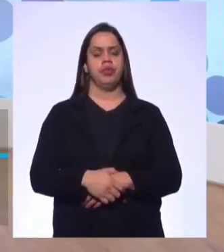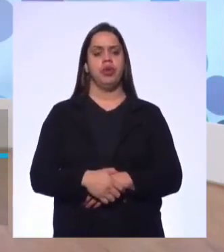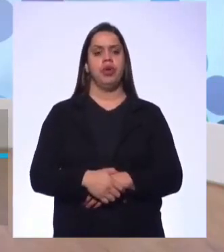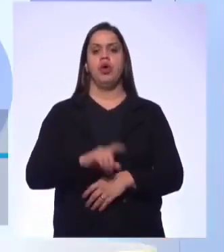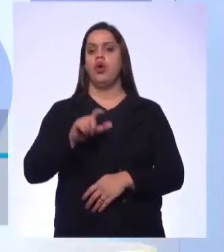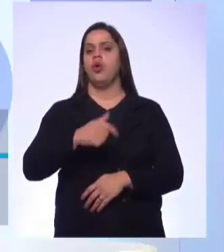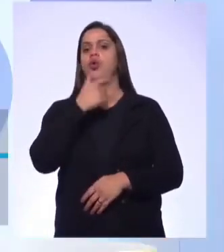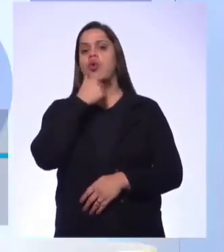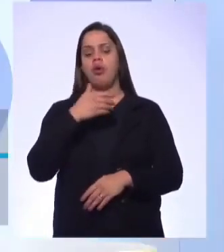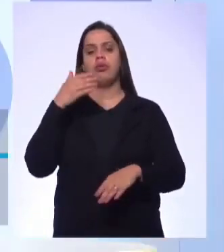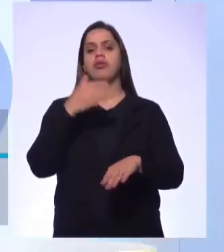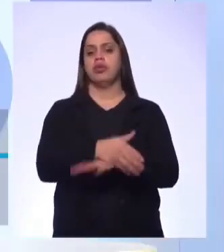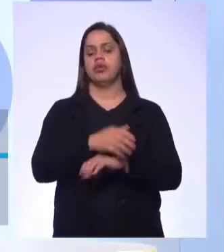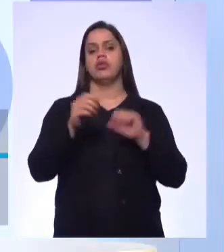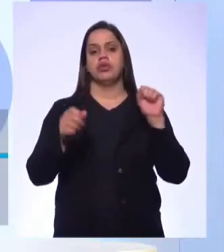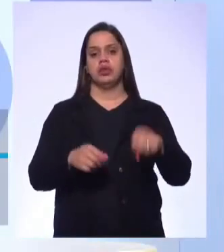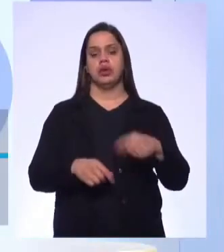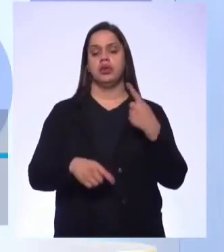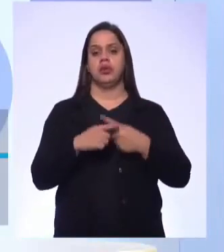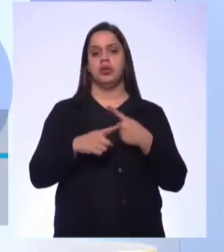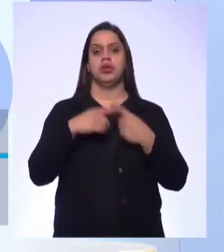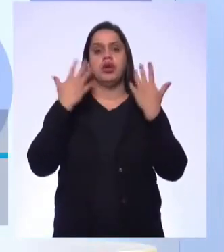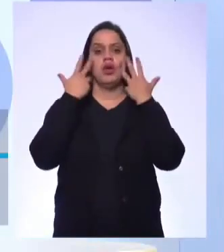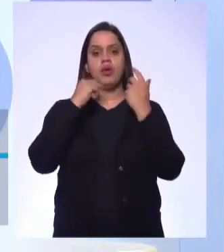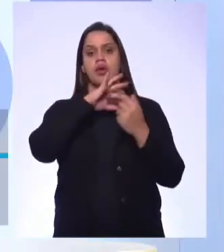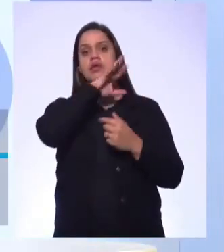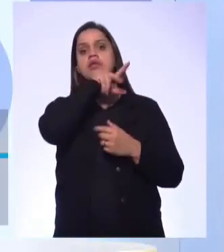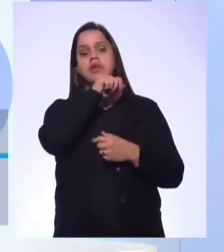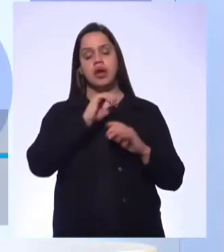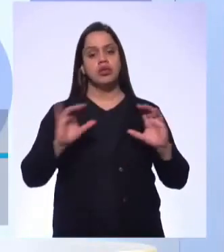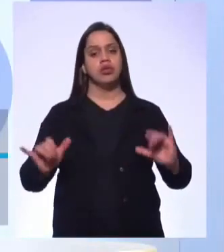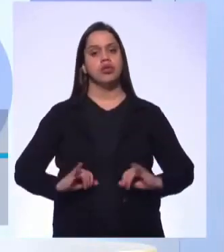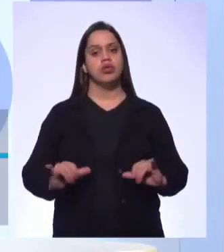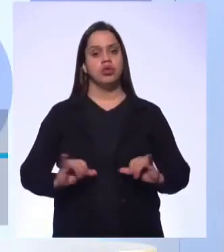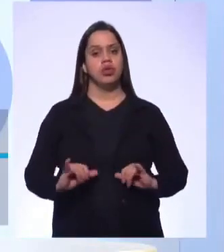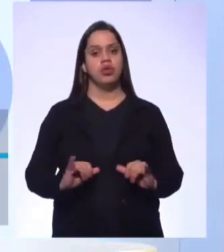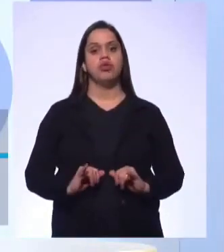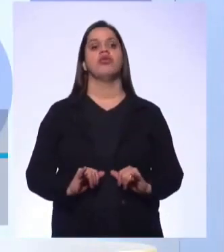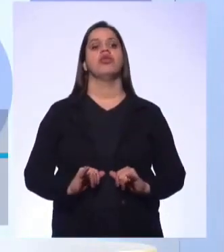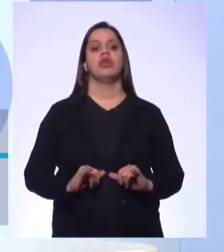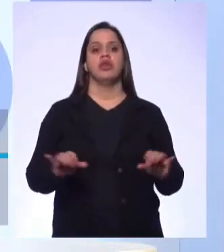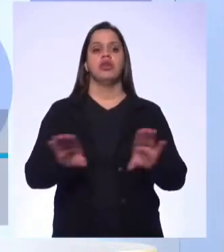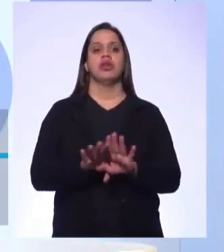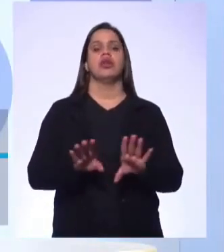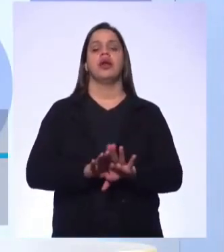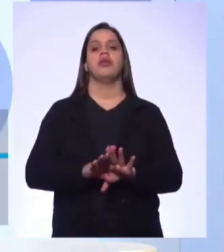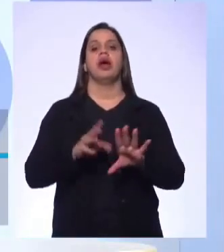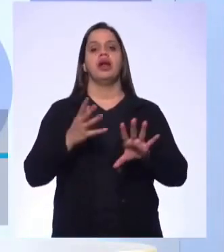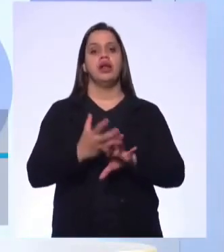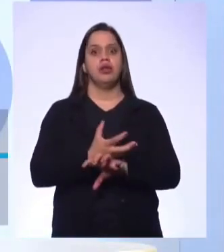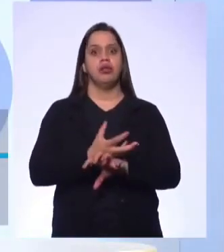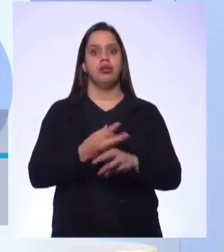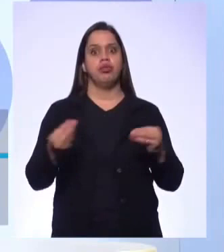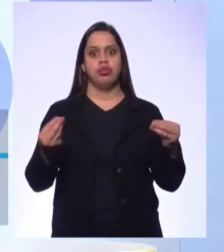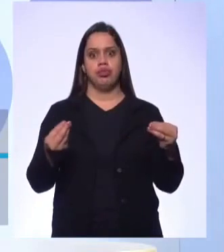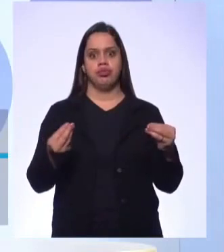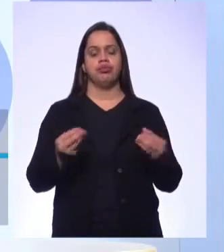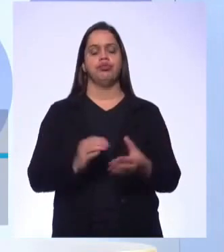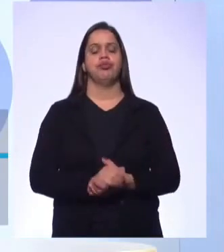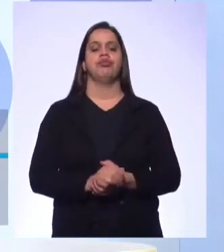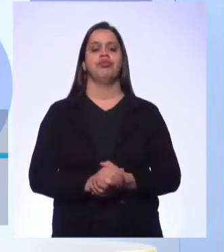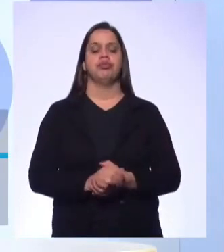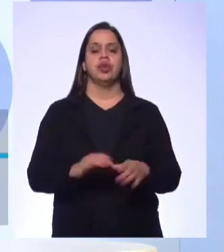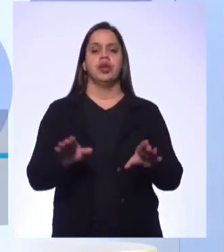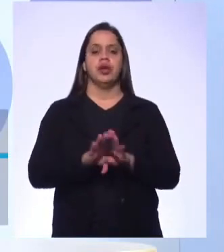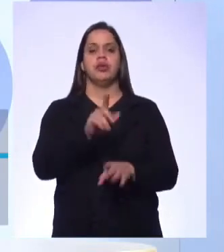invadiu, ela colocou sim, pois os animais estão sofrendo até de extinção. Que bonitinha. O